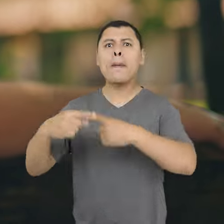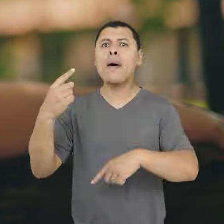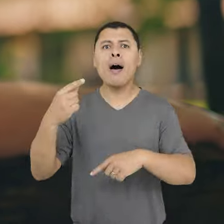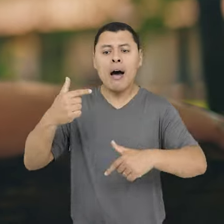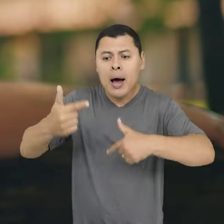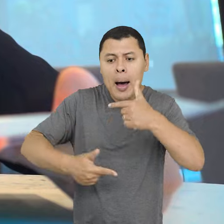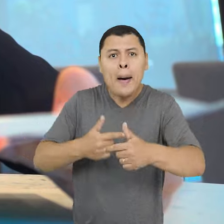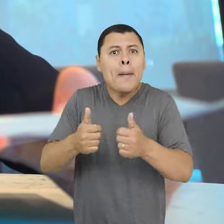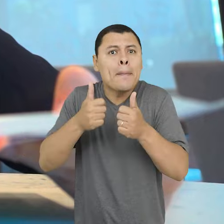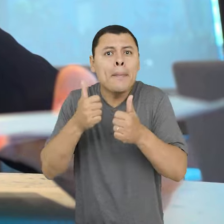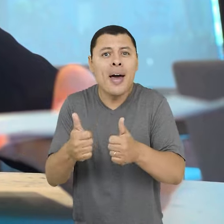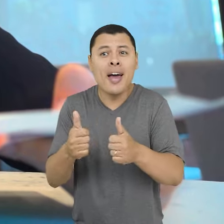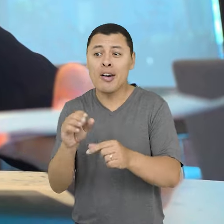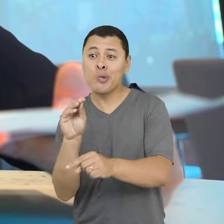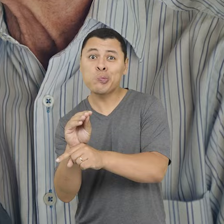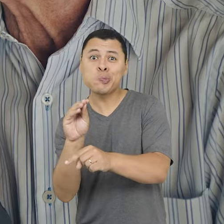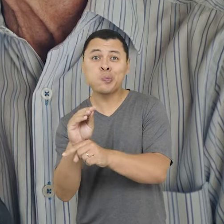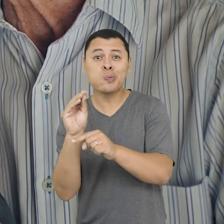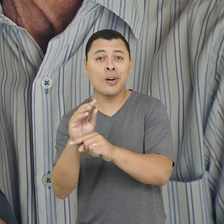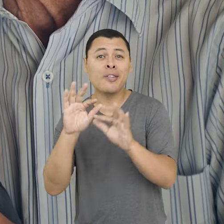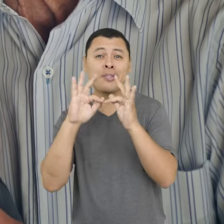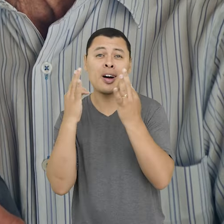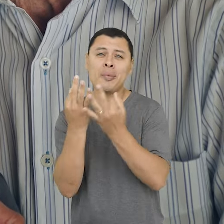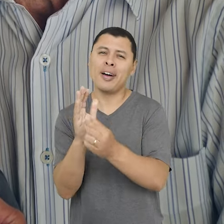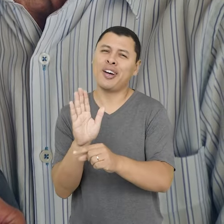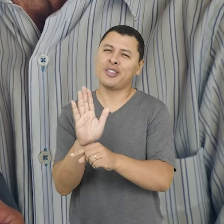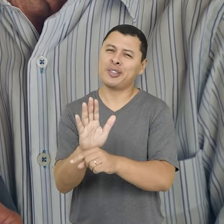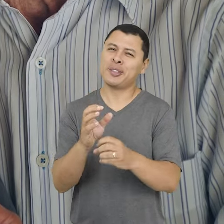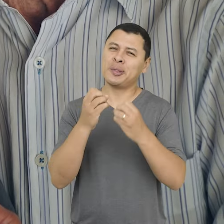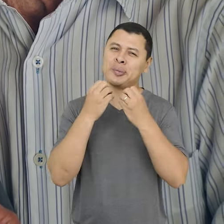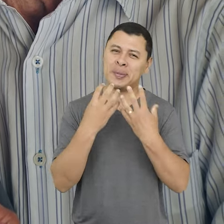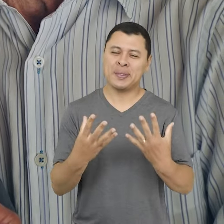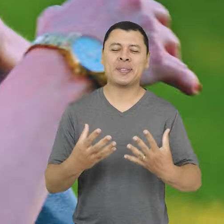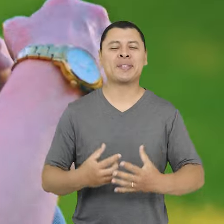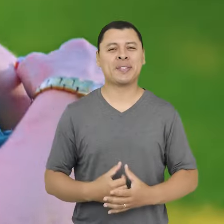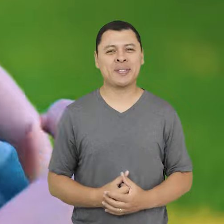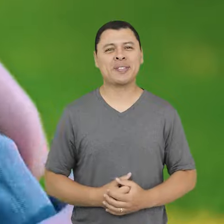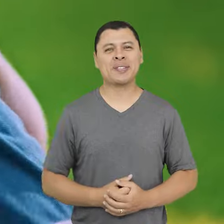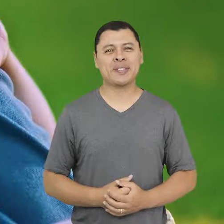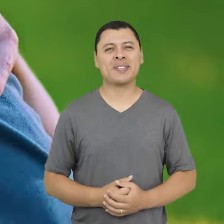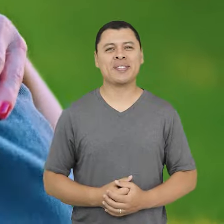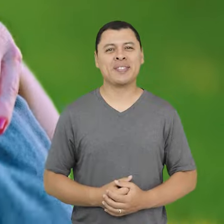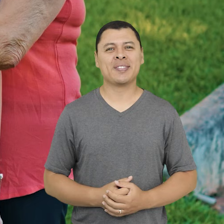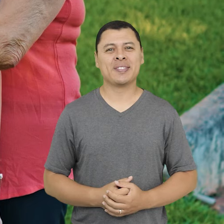e realização, tanto para si mesmos quanto para toda a sua família.